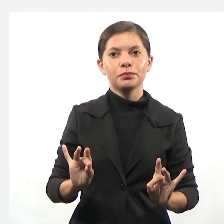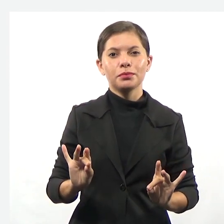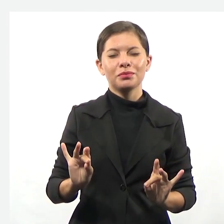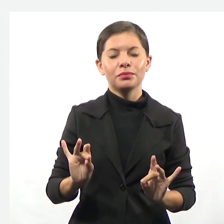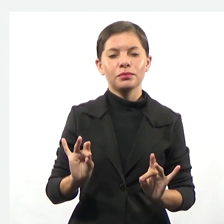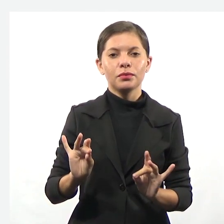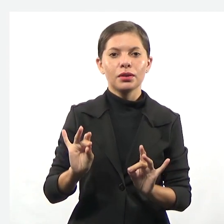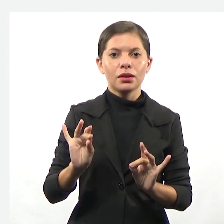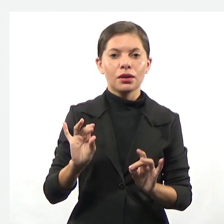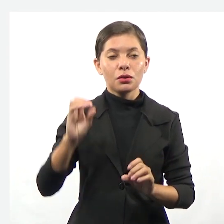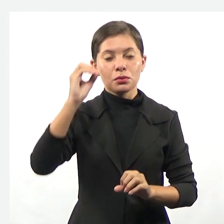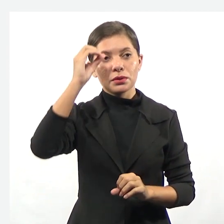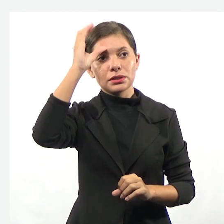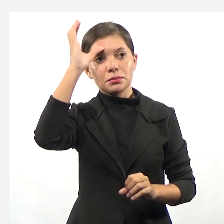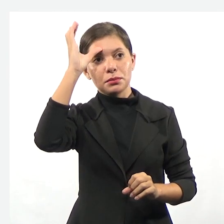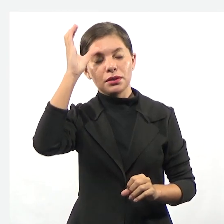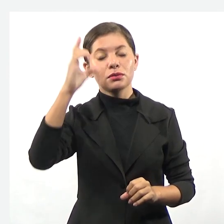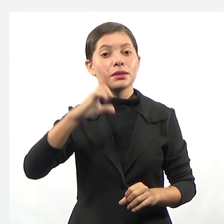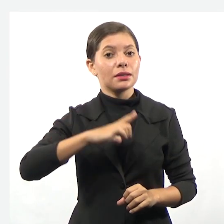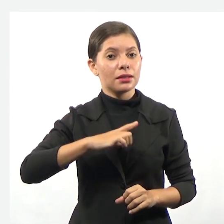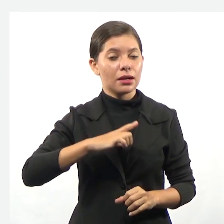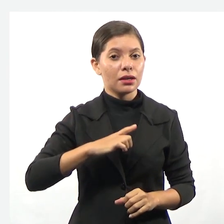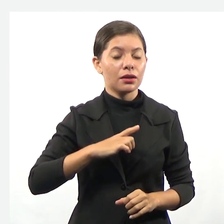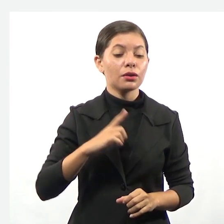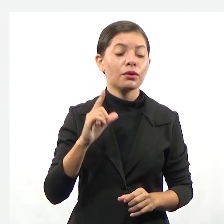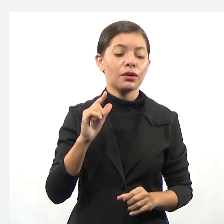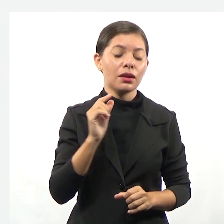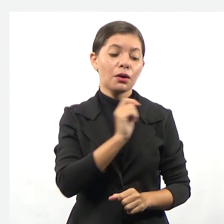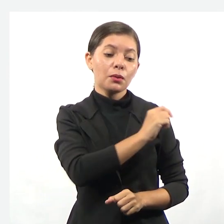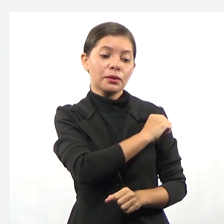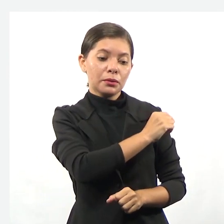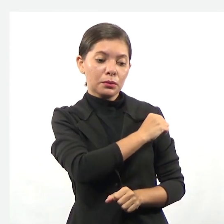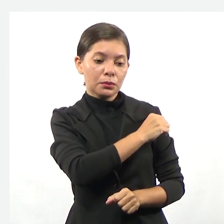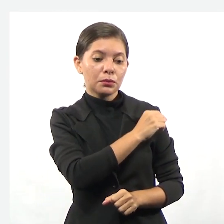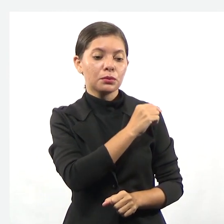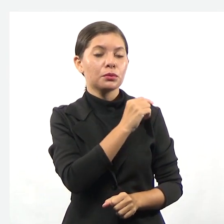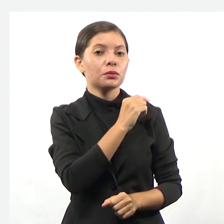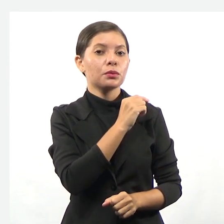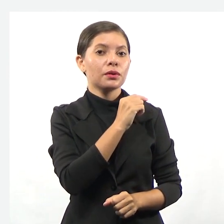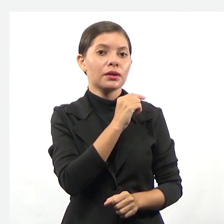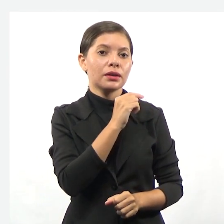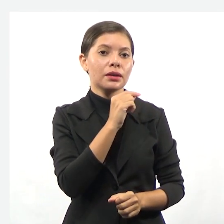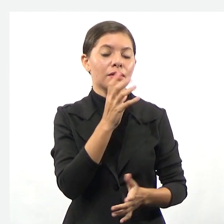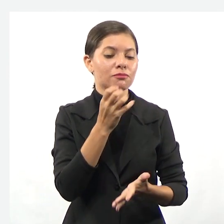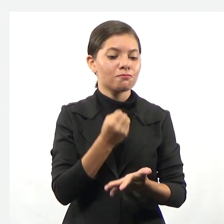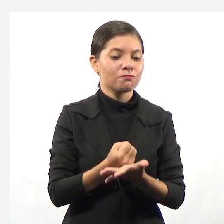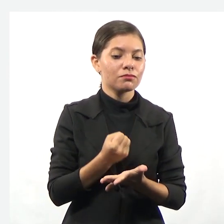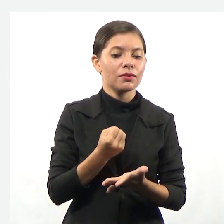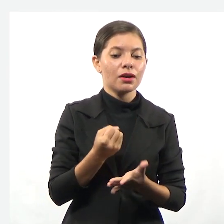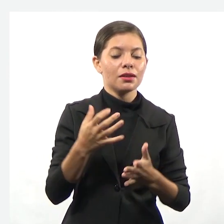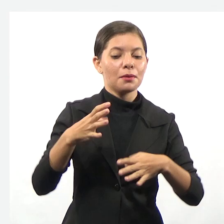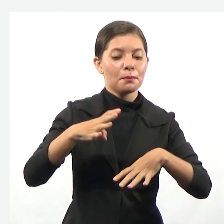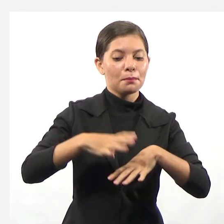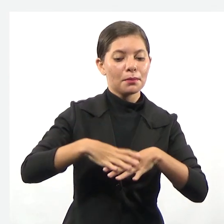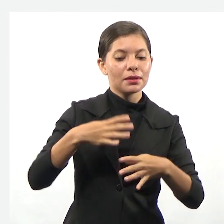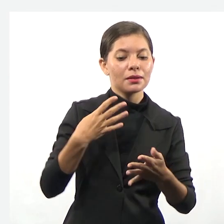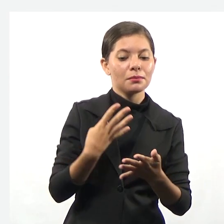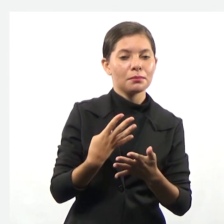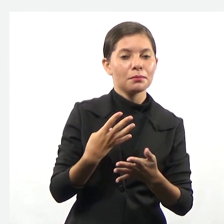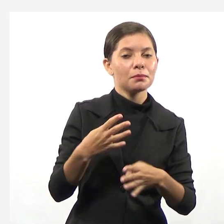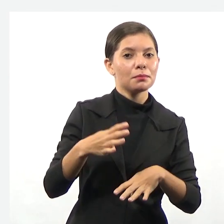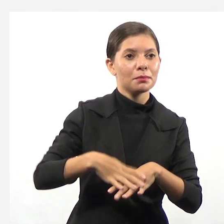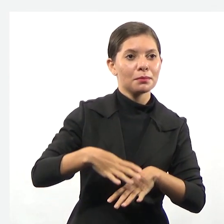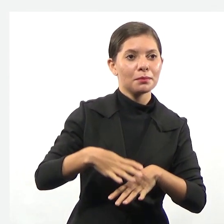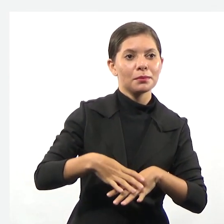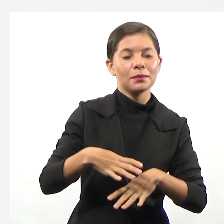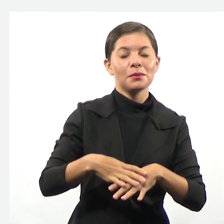em matemática básica com nota acima de 60 tem mais chances de passar em cálculo, por exemplo.